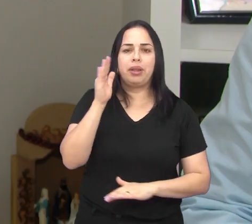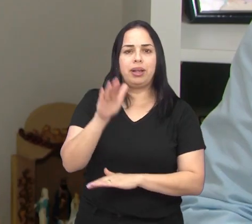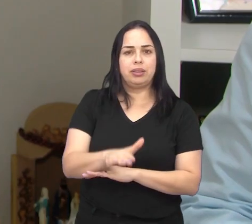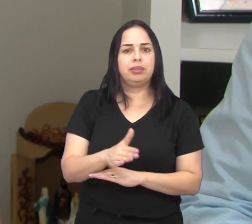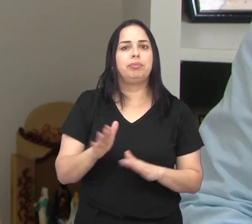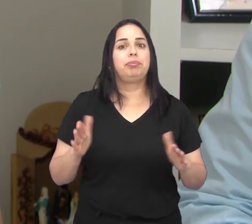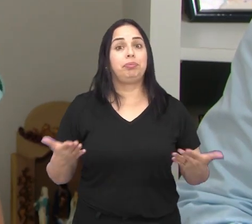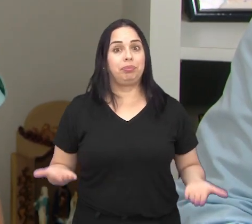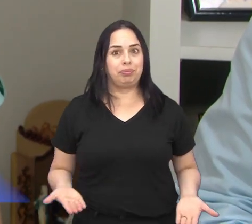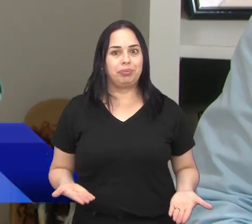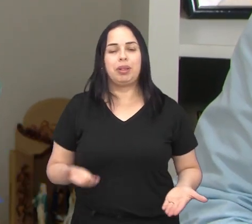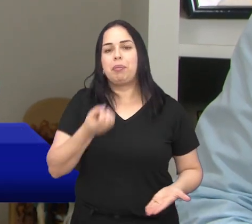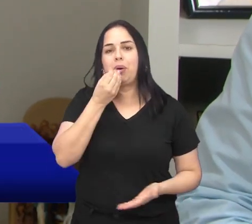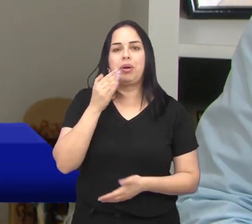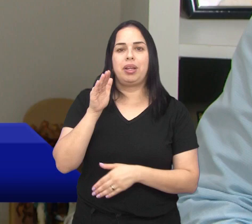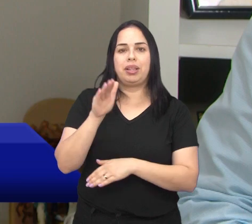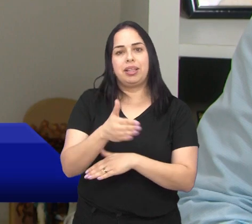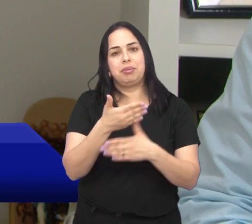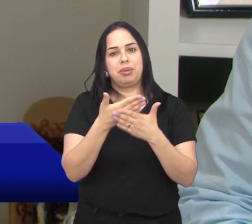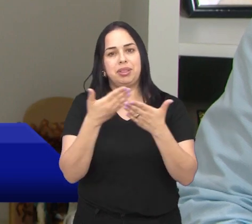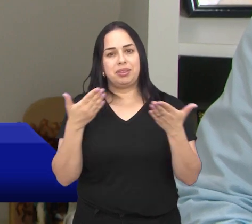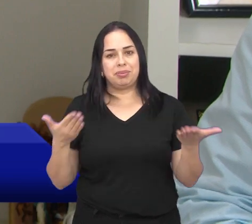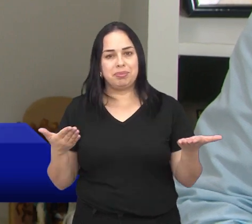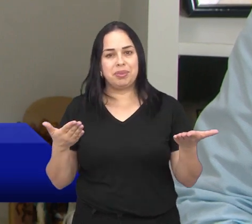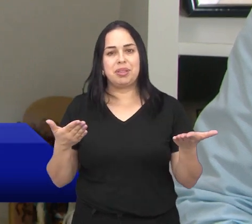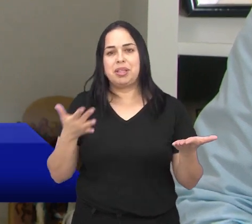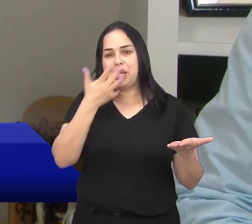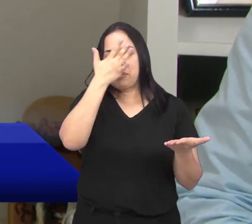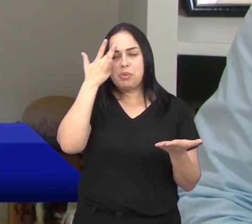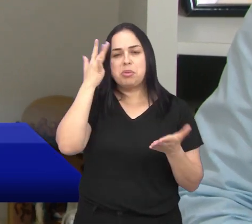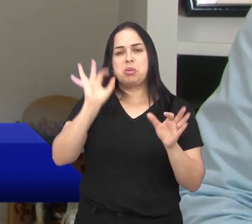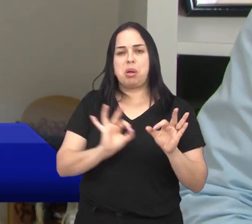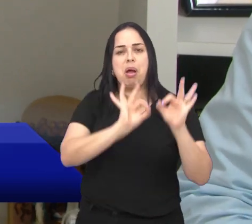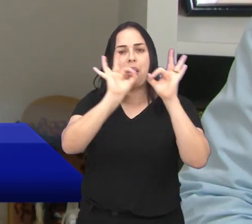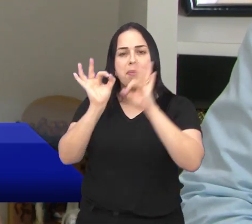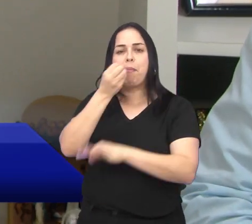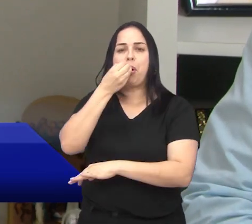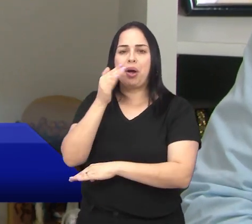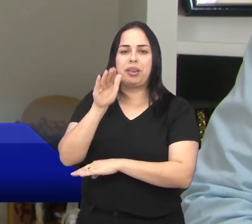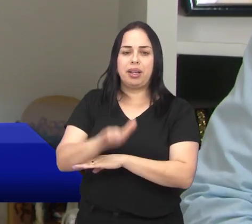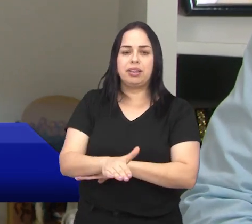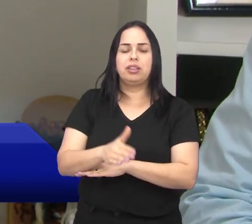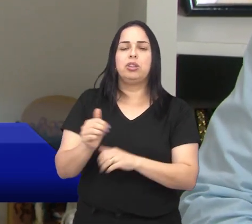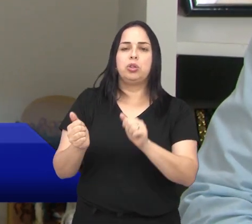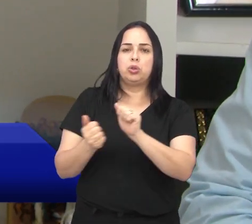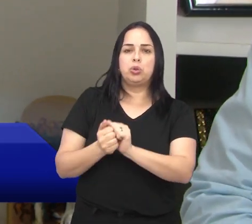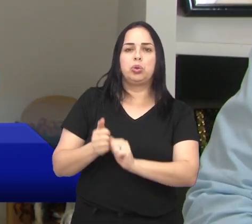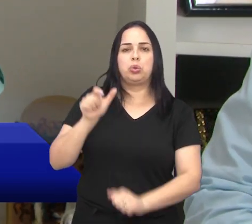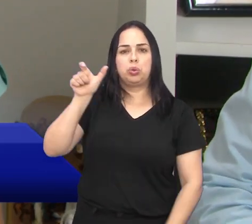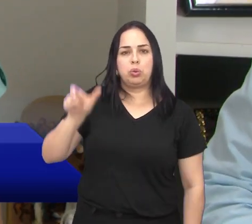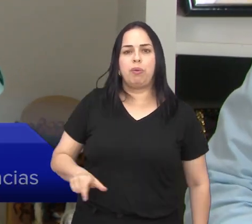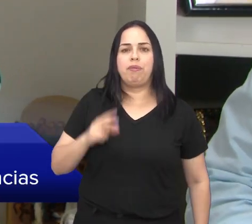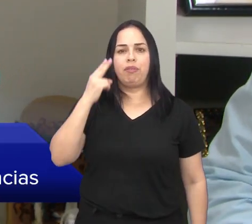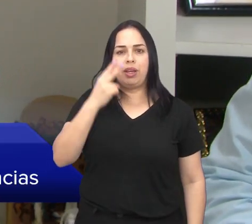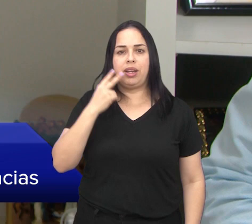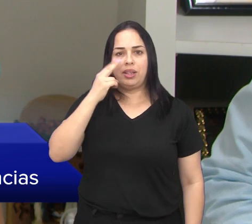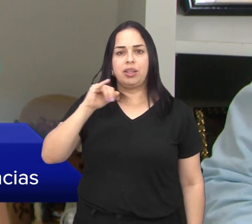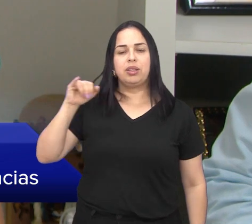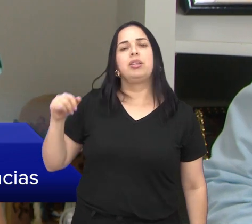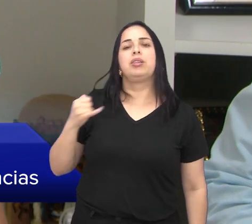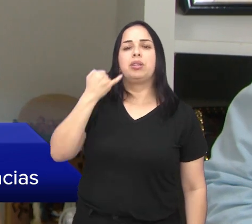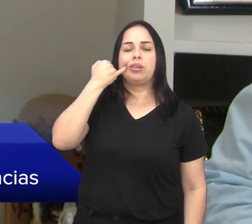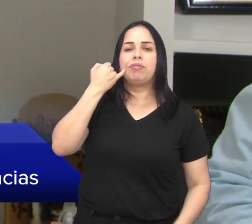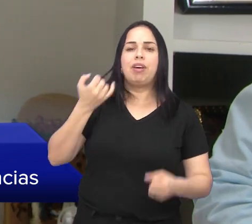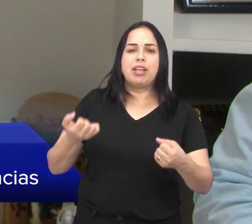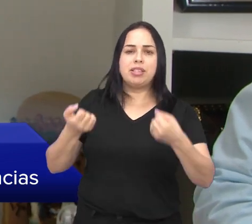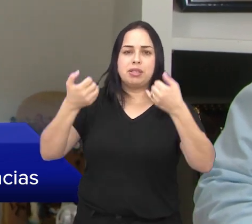Fran. É isso, Samuel. Boa tarde para você, boa tarde a todos. A gente está aqui agora com o vereador Juvenil Silvério, que